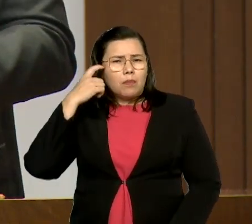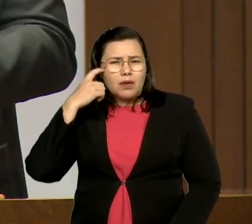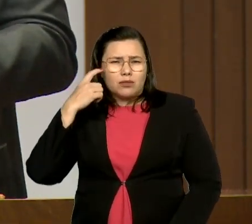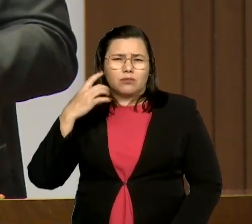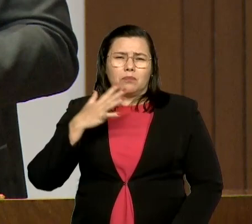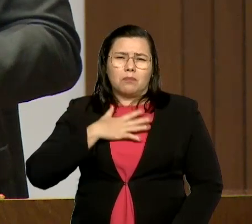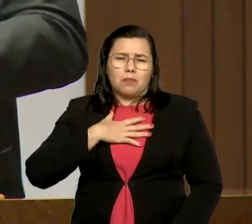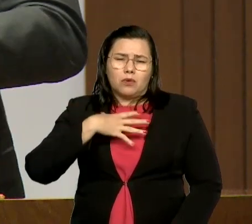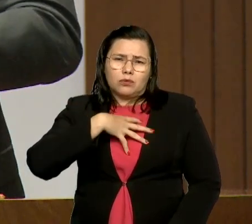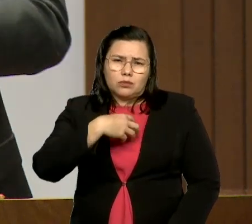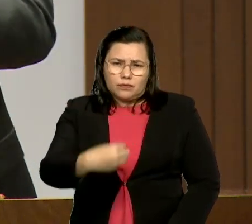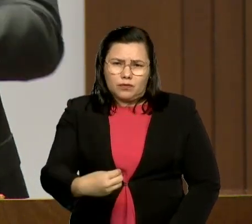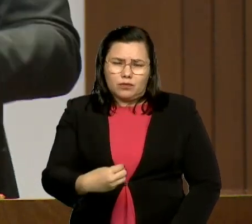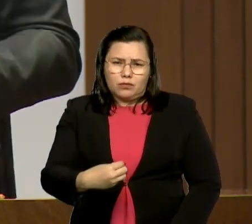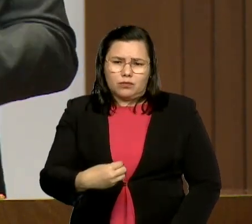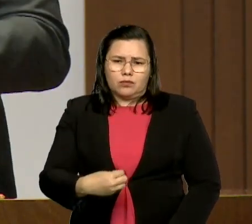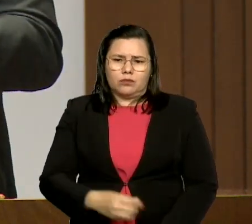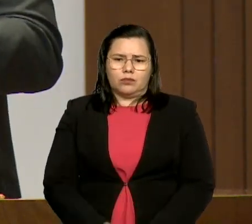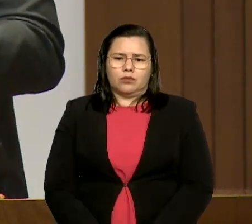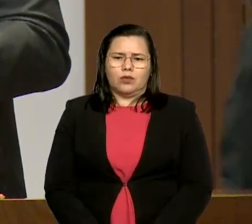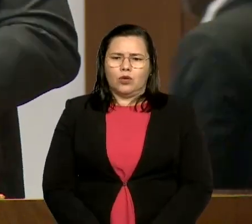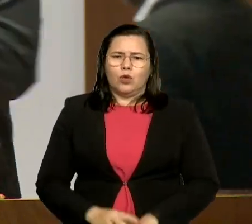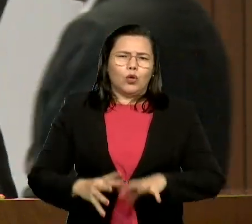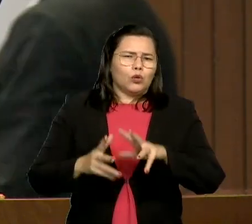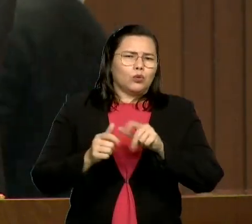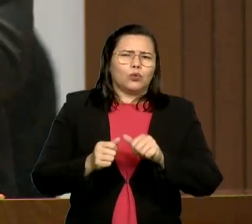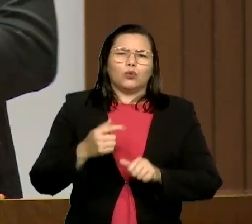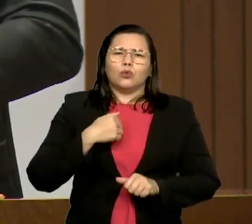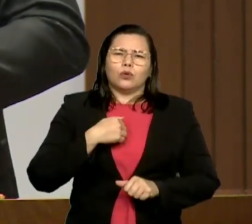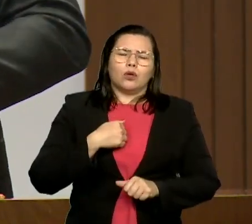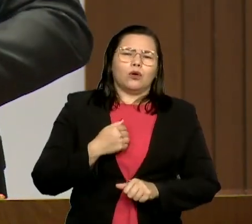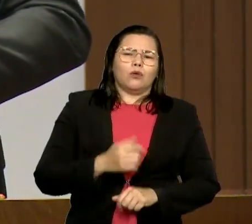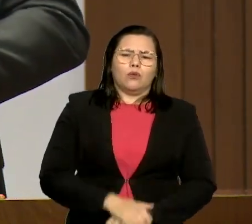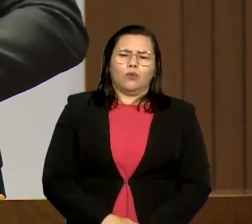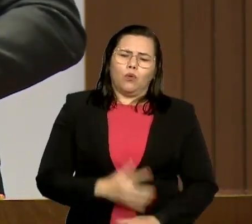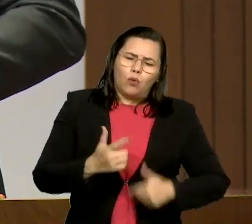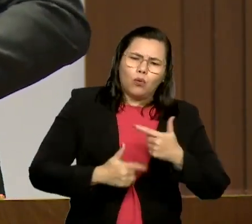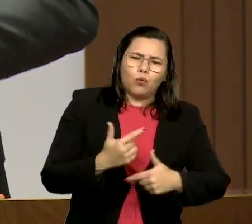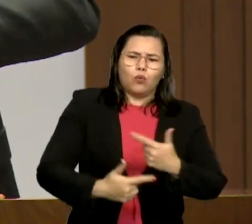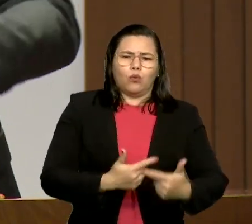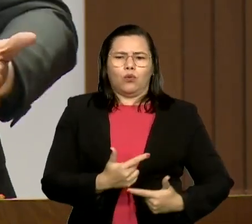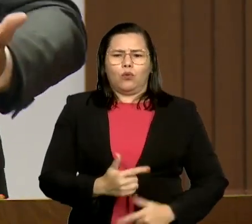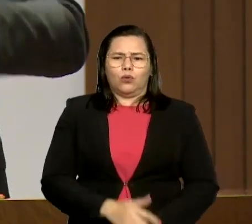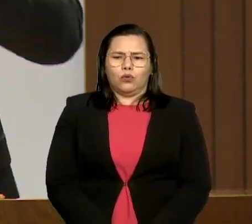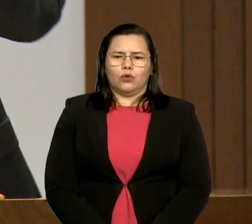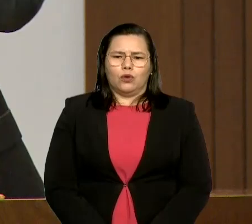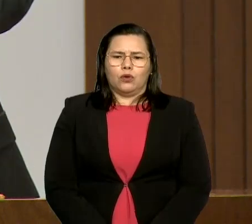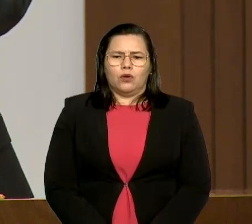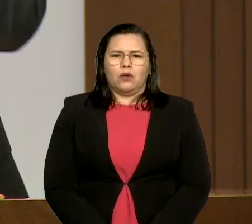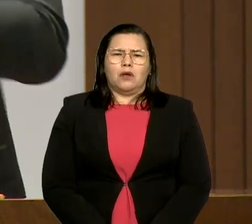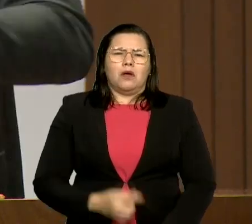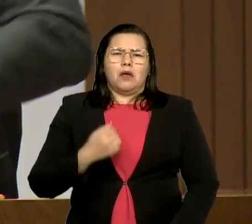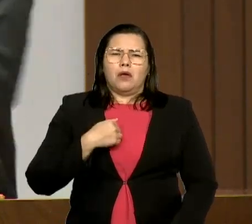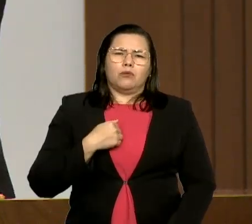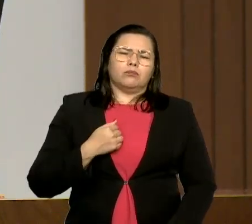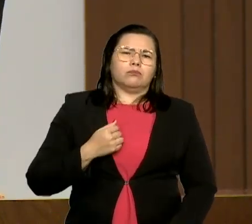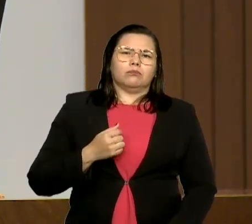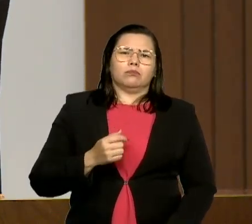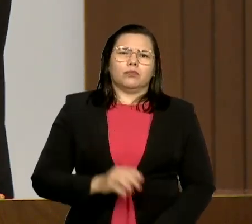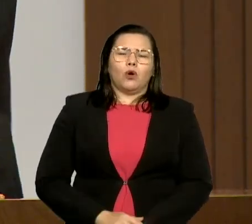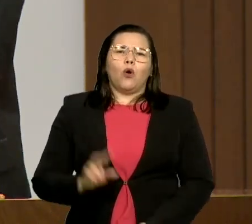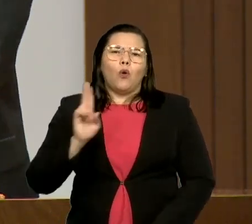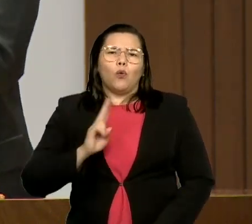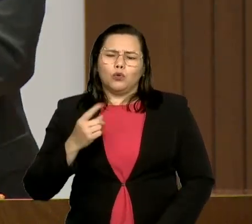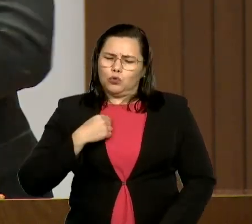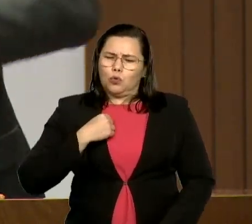filhas. Tudo que eu busco construir, ando com camisa antiga, não uso roupa de marca. Tudo que eu faço é